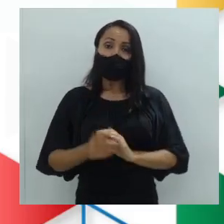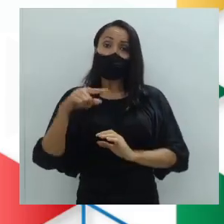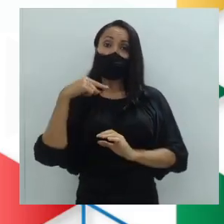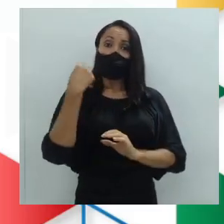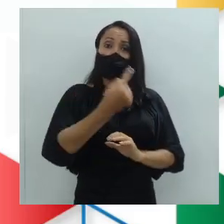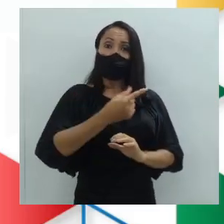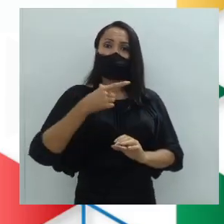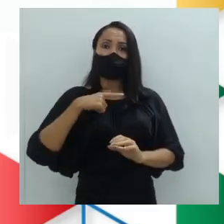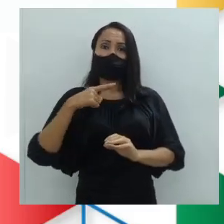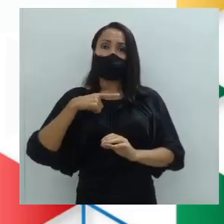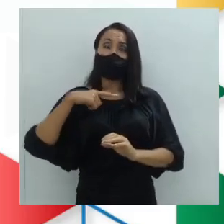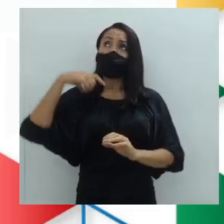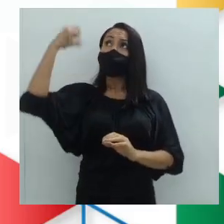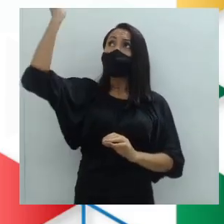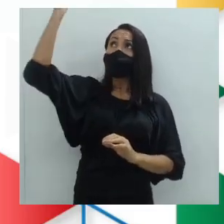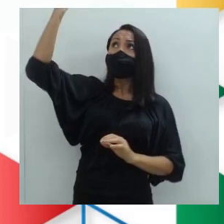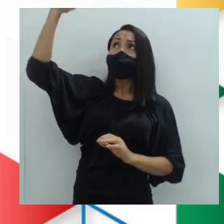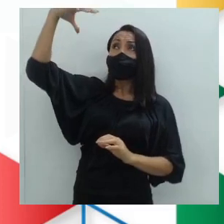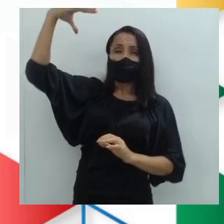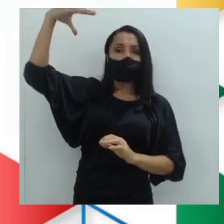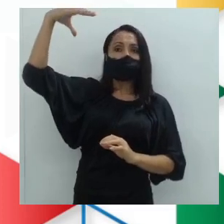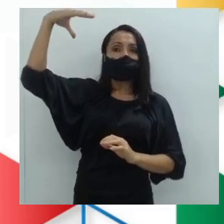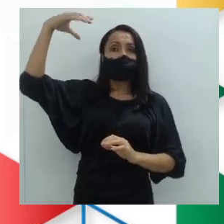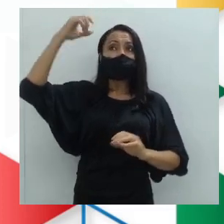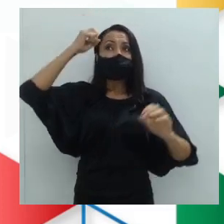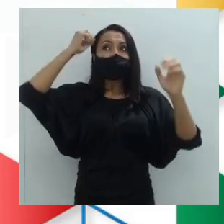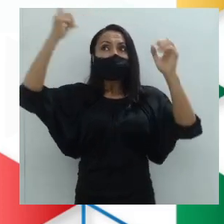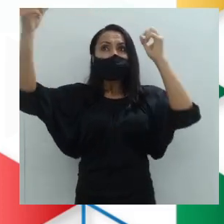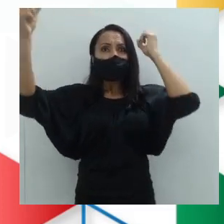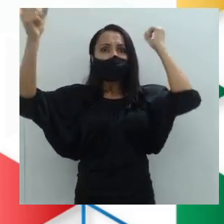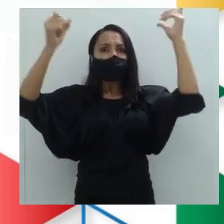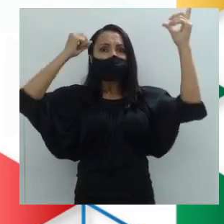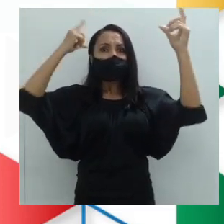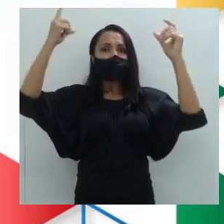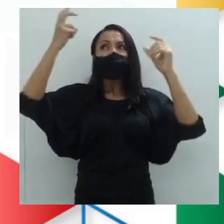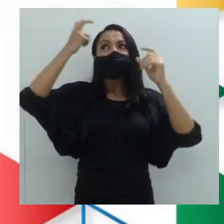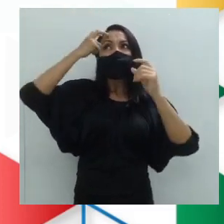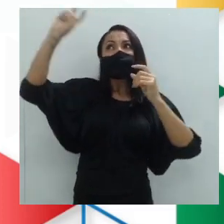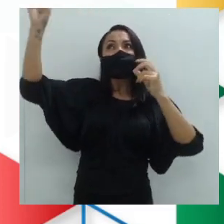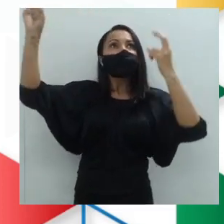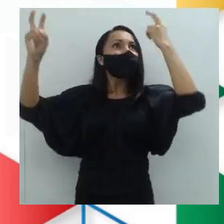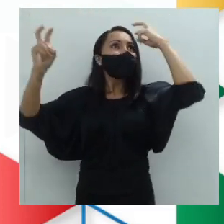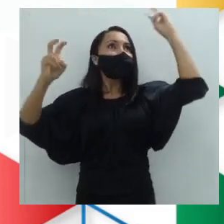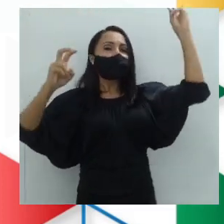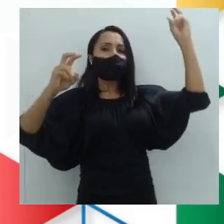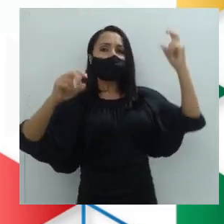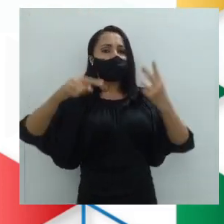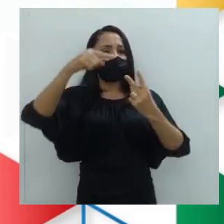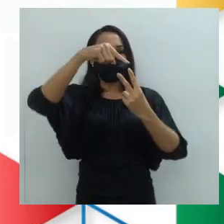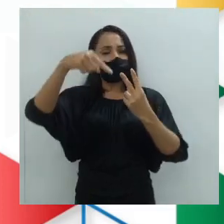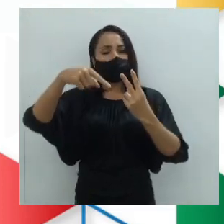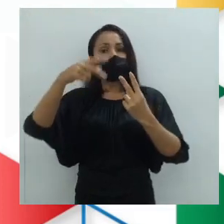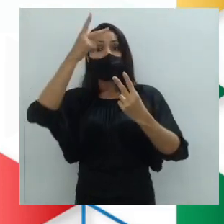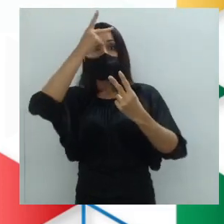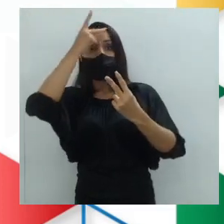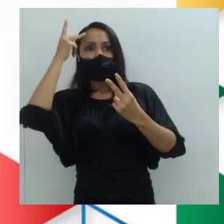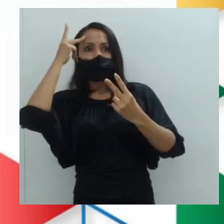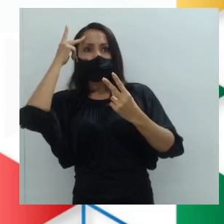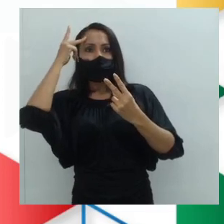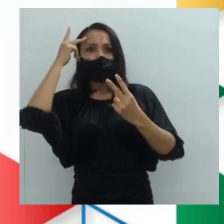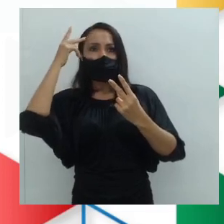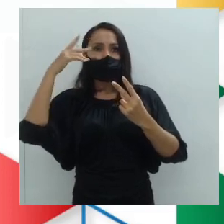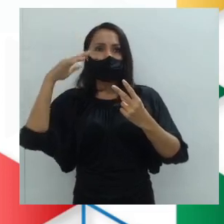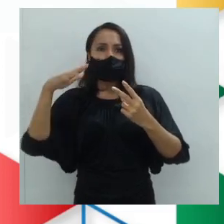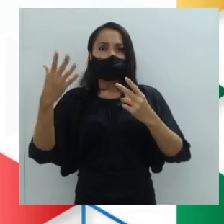o quê? Uma lâmpada. A lâmpada dá ideia de quê? Ideia. E justamente nós temos duas pessoas que estão formando